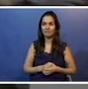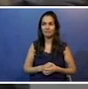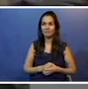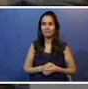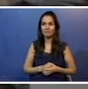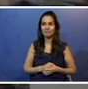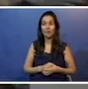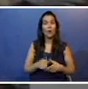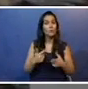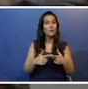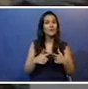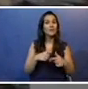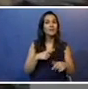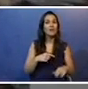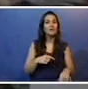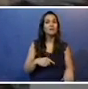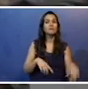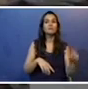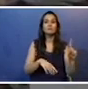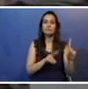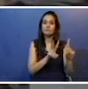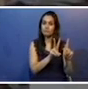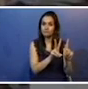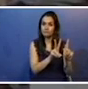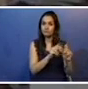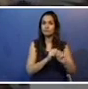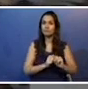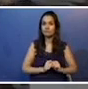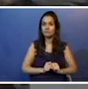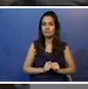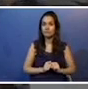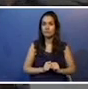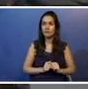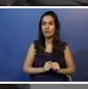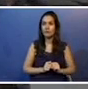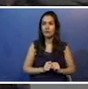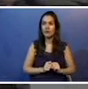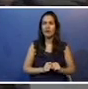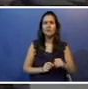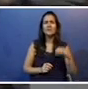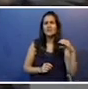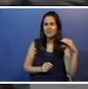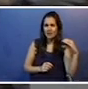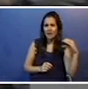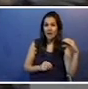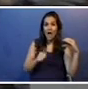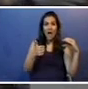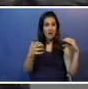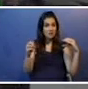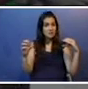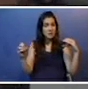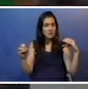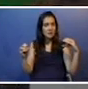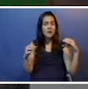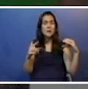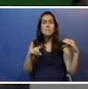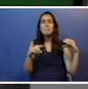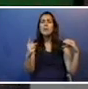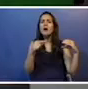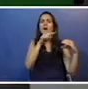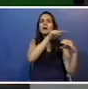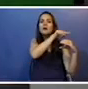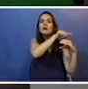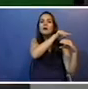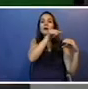4.000, porque tem o tracinho aqui em cima. O C vale 100, mas com o tracinho aqui em cima, vai ter